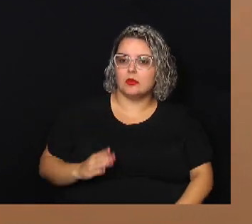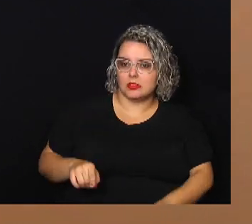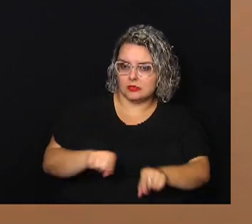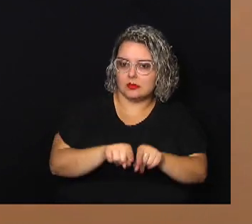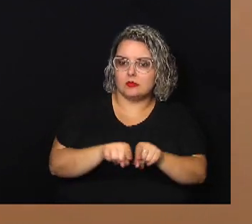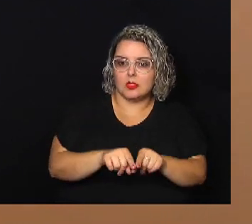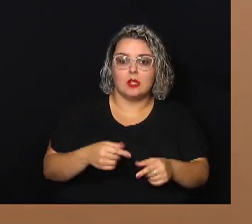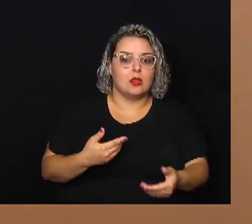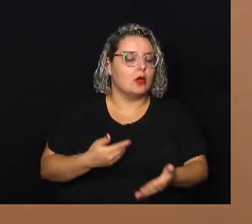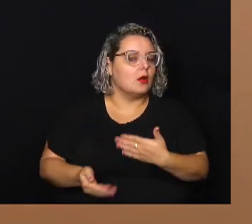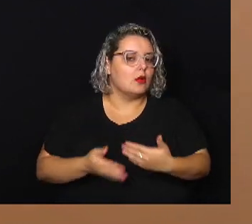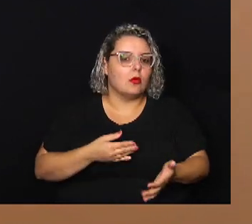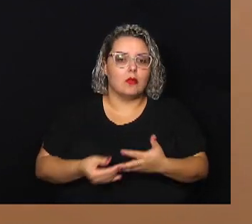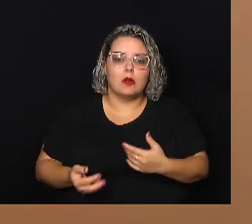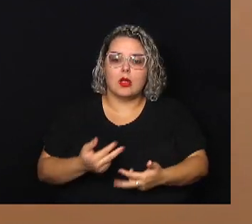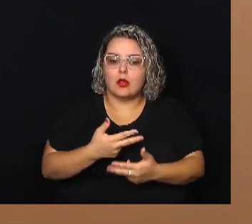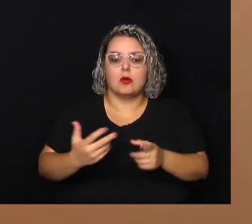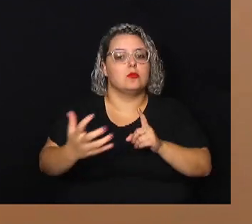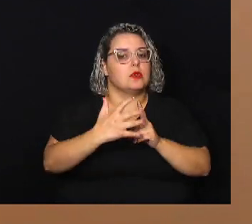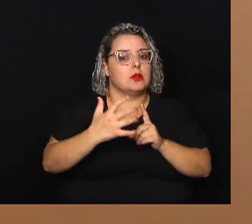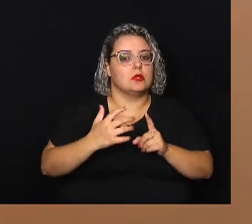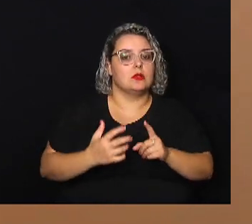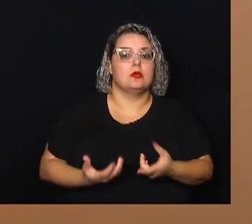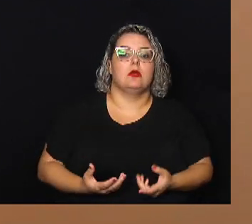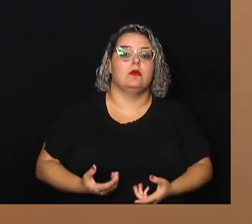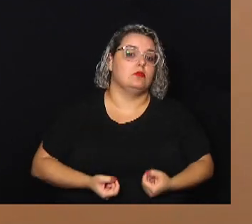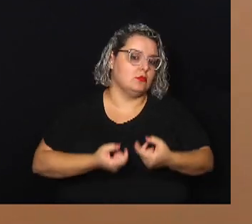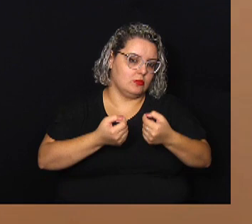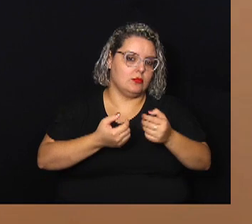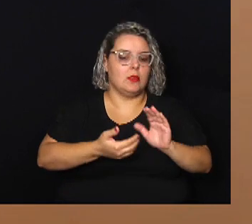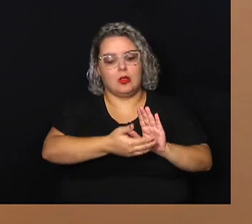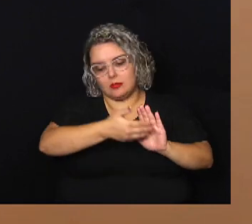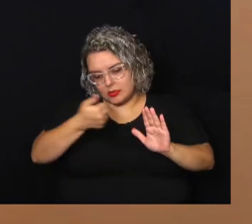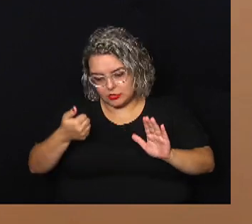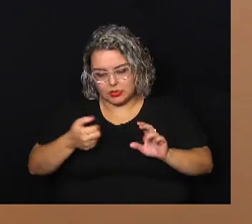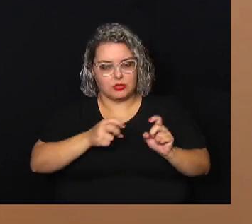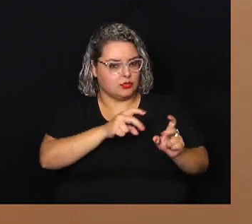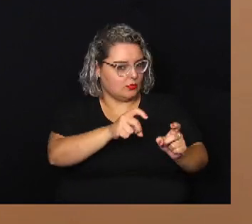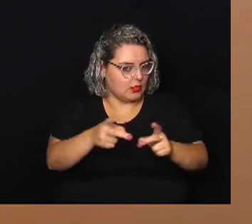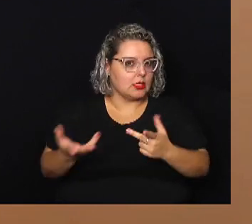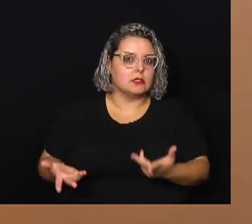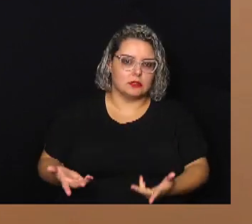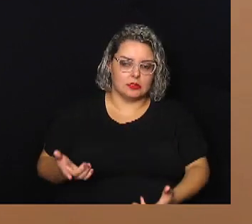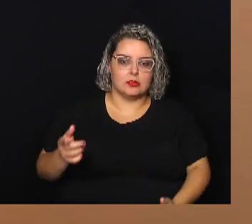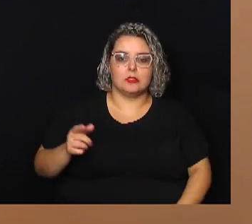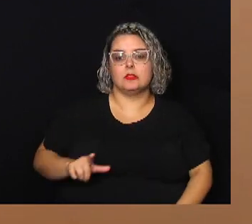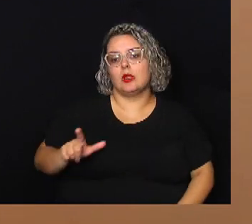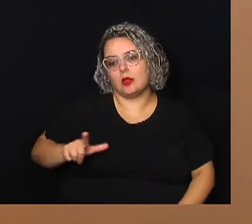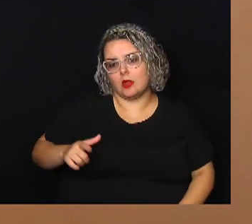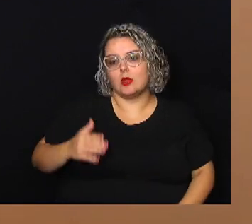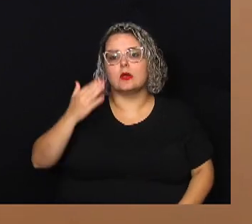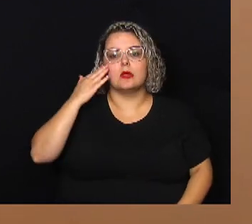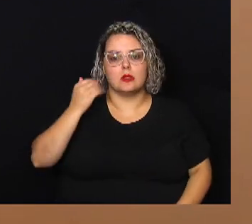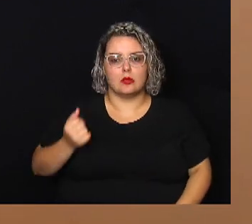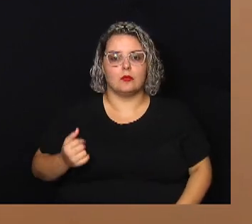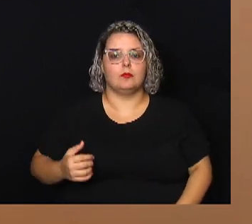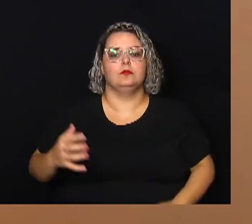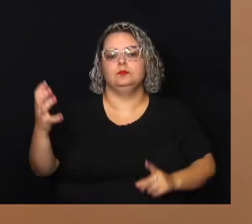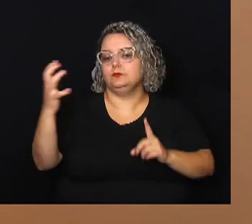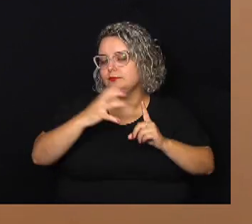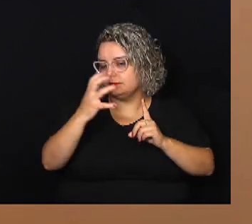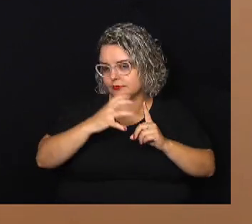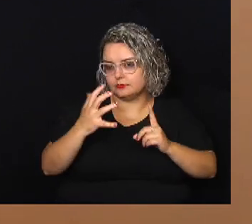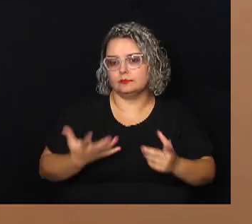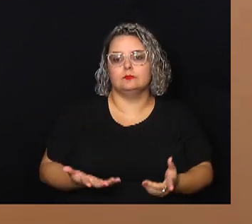substância cancerígena que for comprovada, ela vai ser tirada de um produto. E, obviamente, nós sabemos que a exposição a